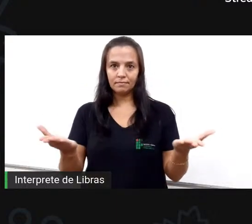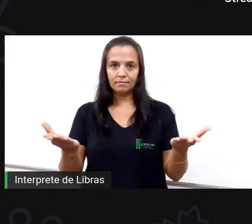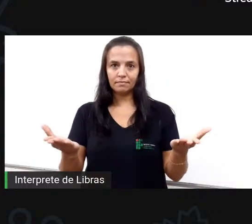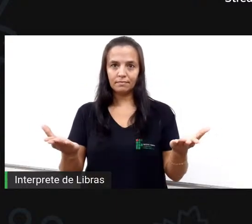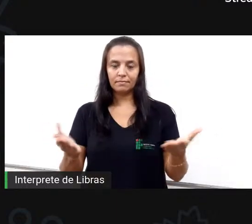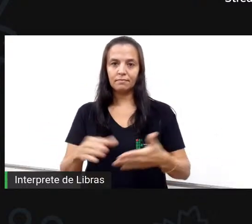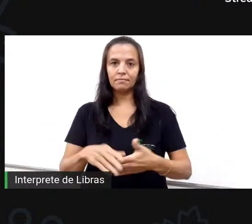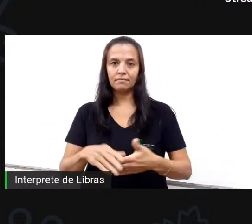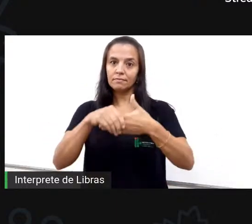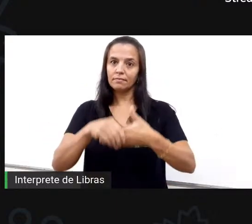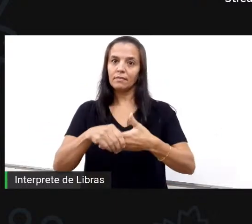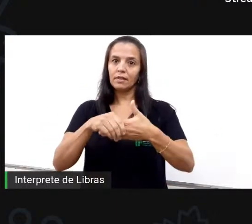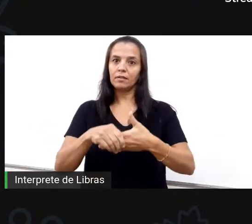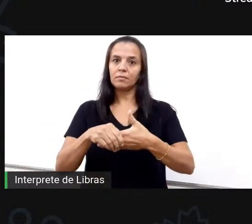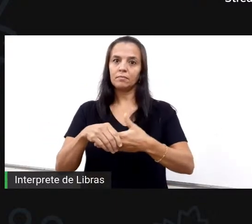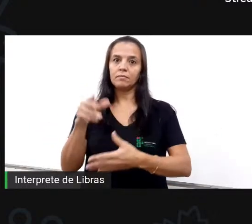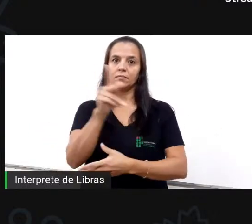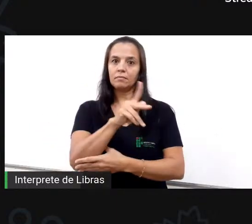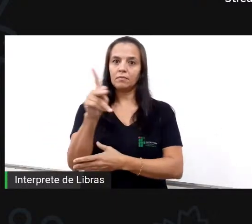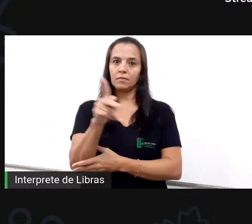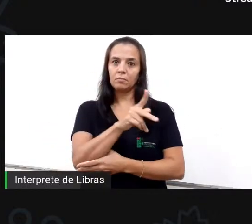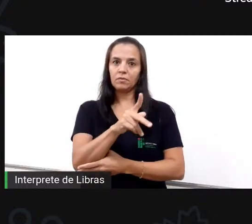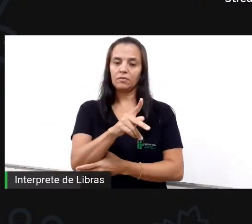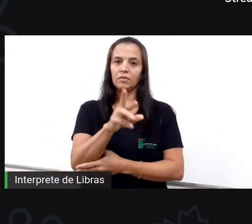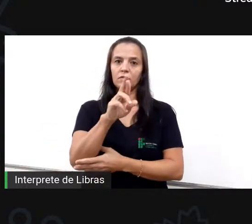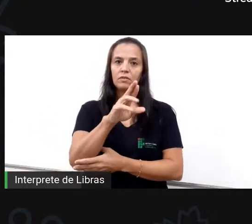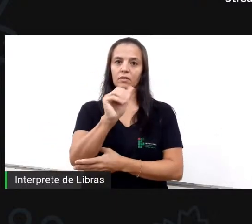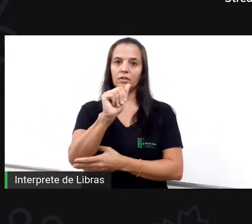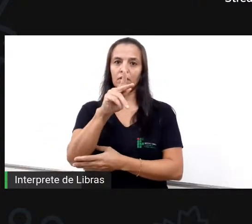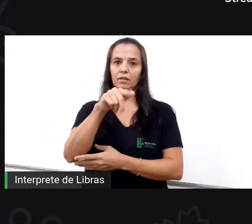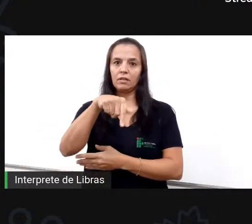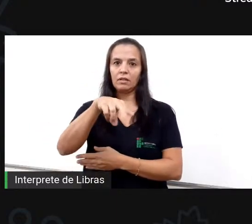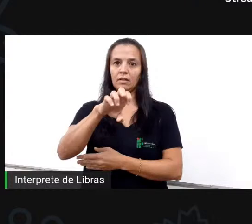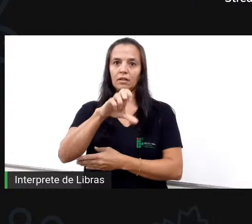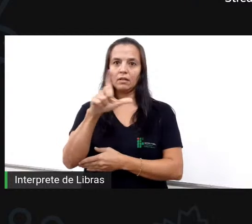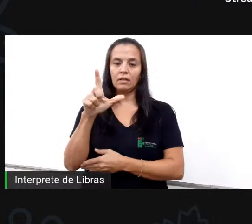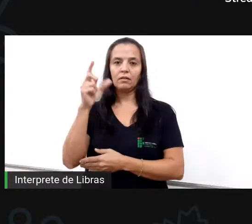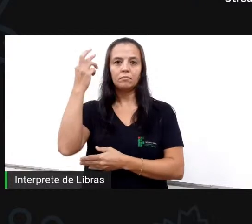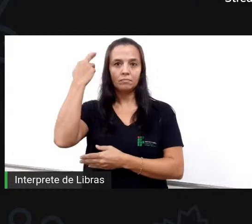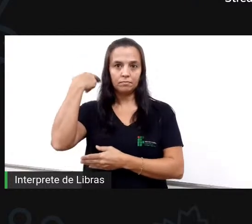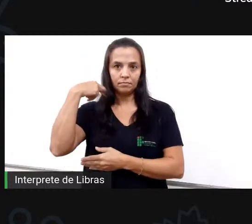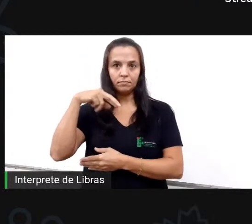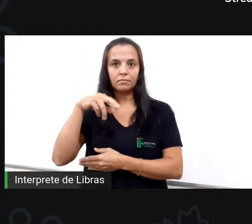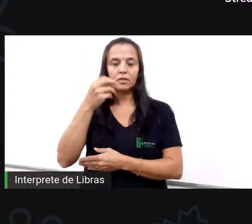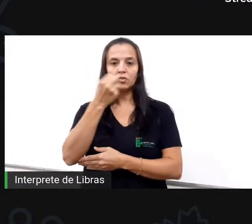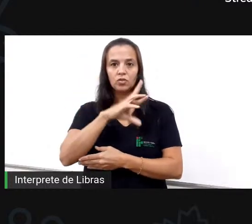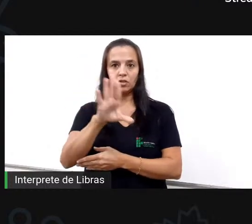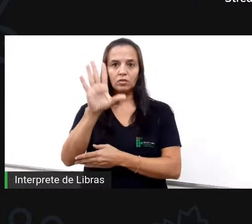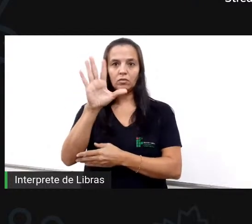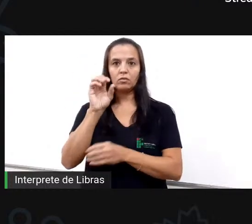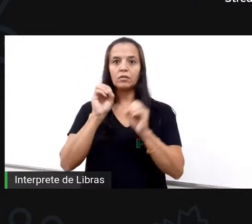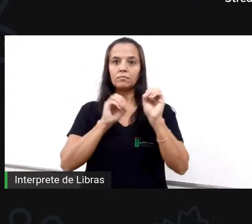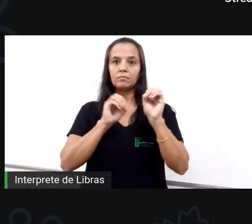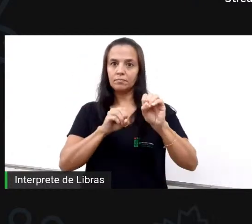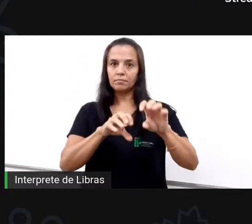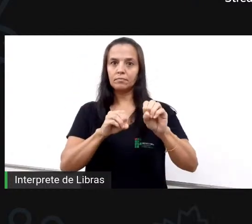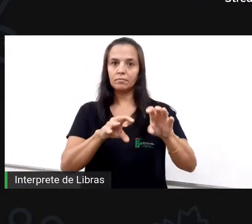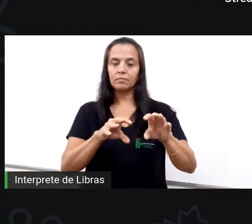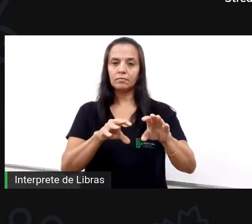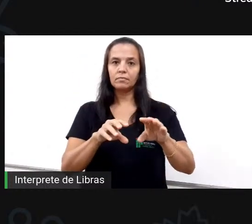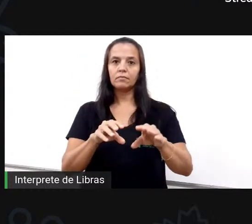Saúdo a professora Raquel Canova, nossa diretora de ensino, e em nome